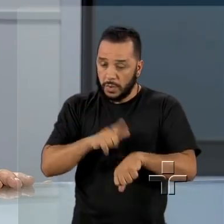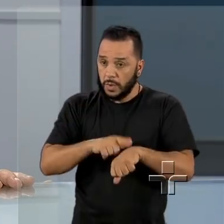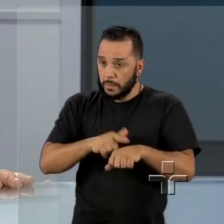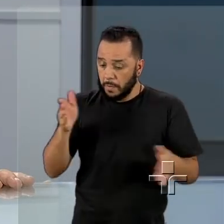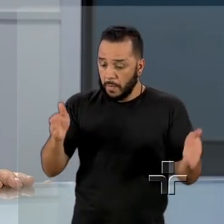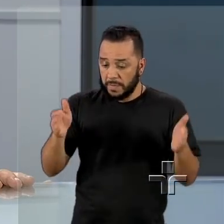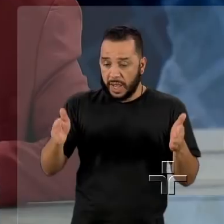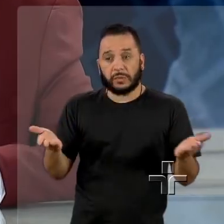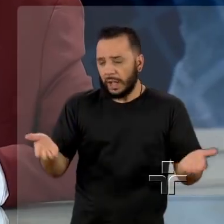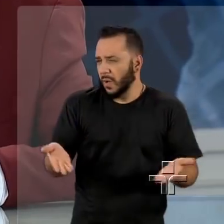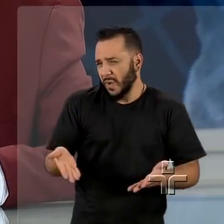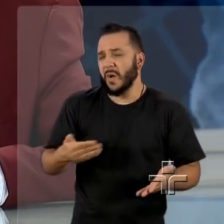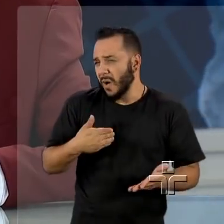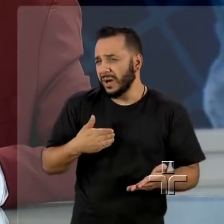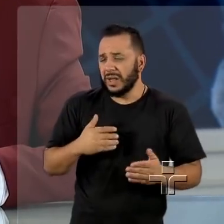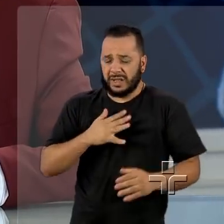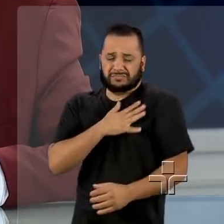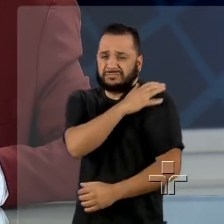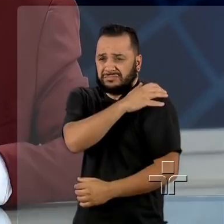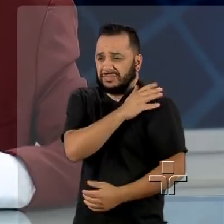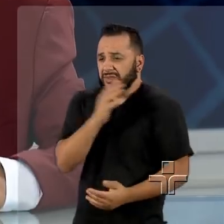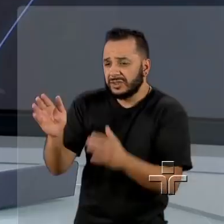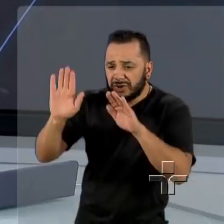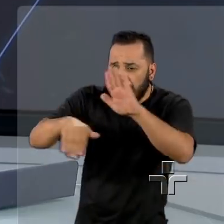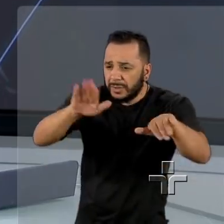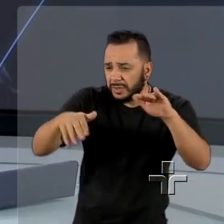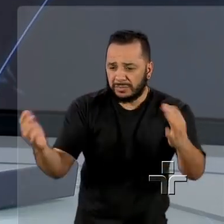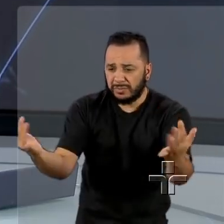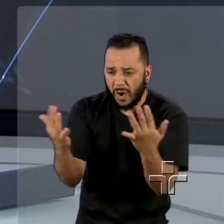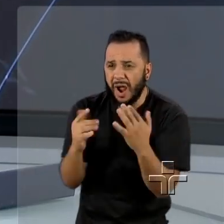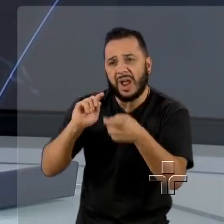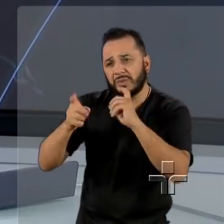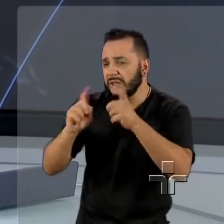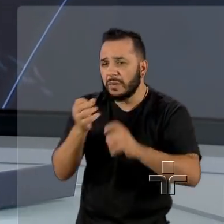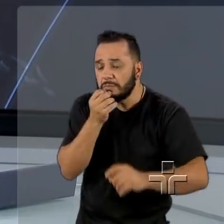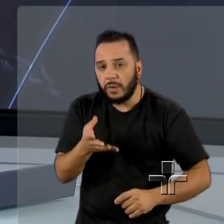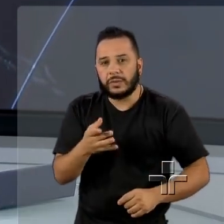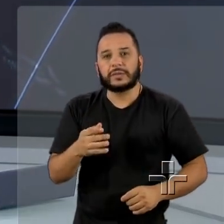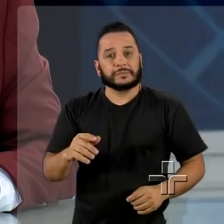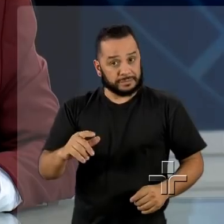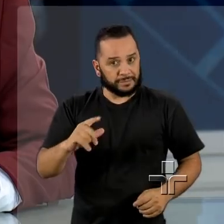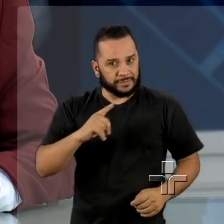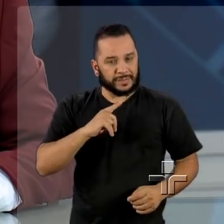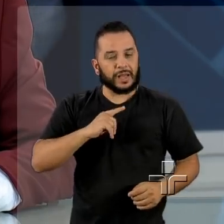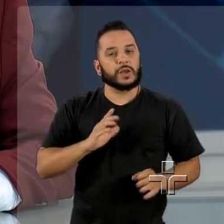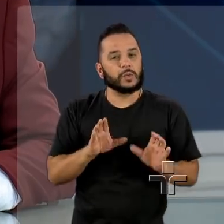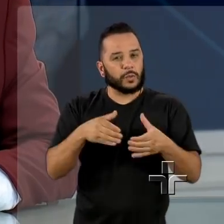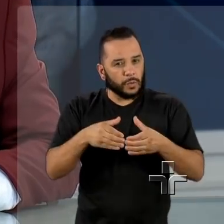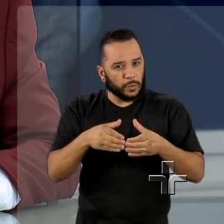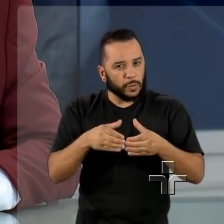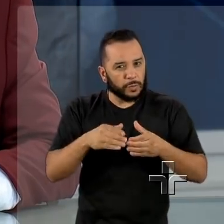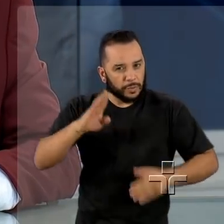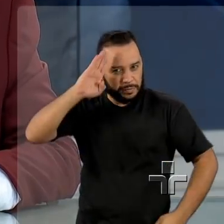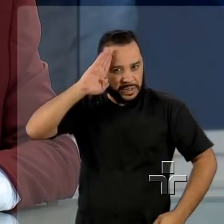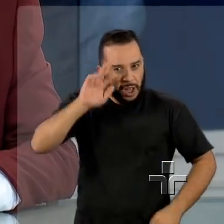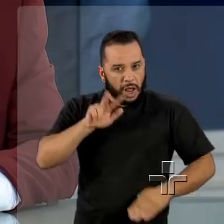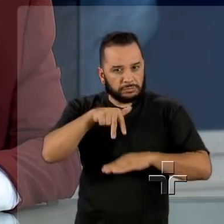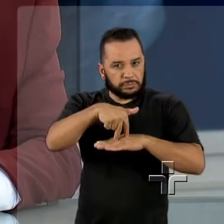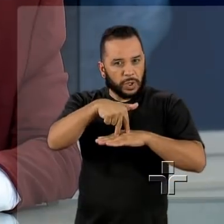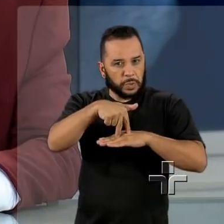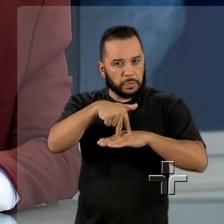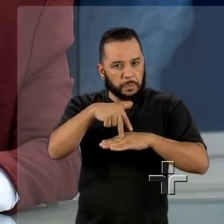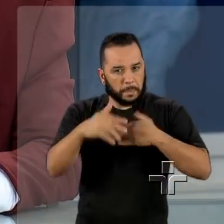Vilas Boas demonstrou cuidado, responsabilidade, agiu como tinha que agir, de forma cirúrgica, não